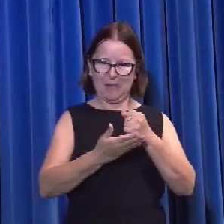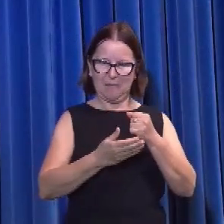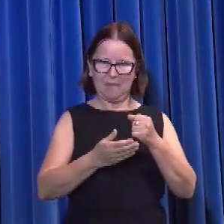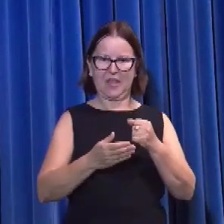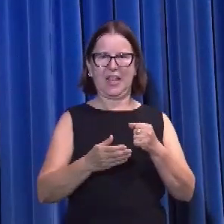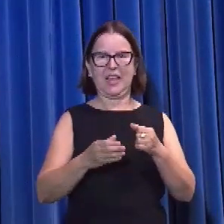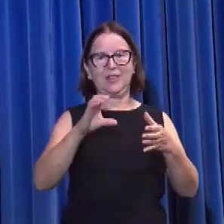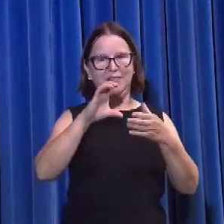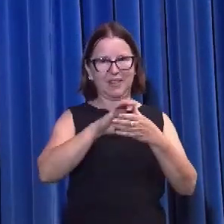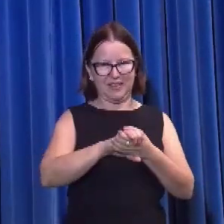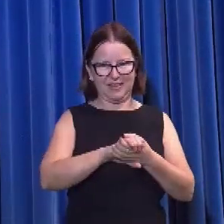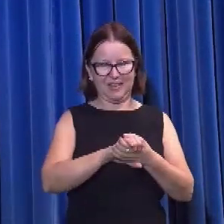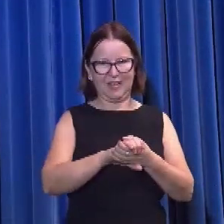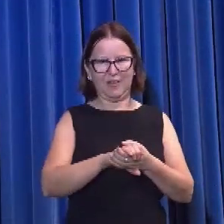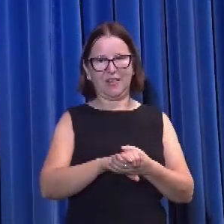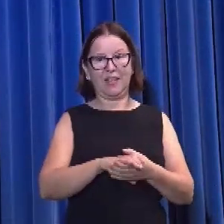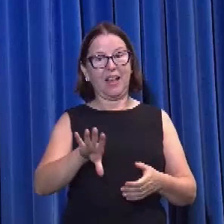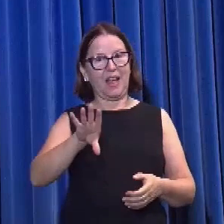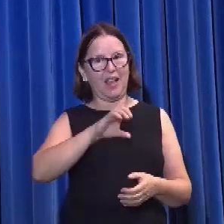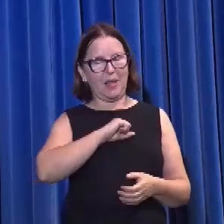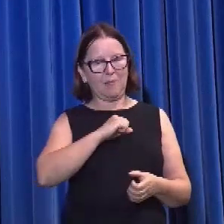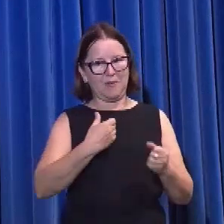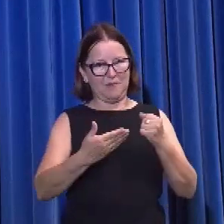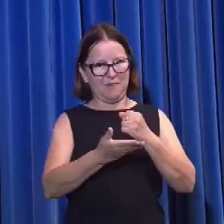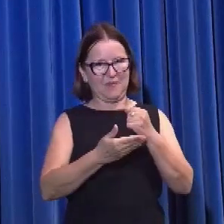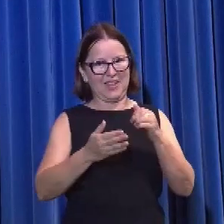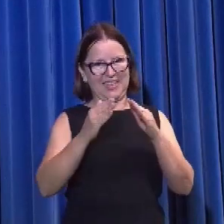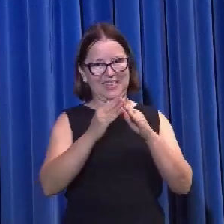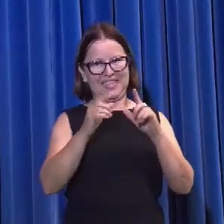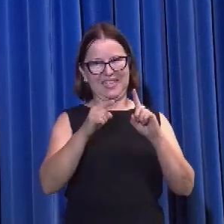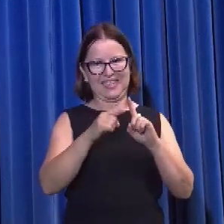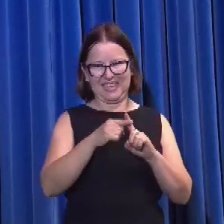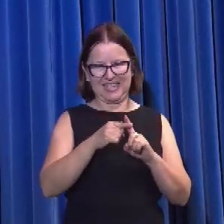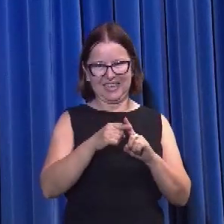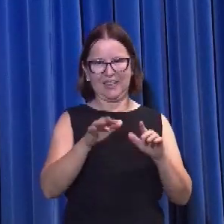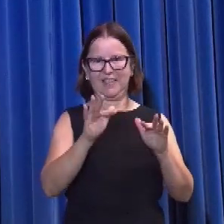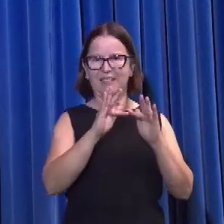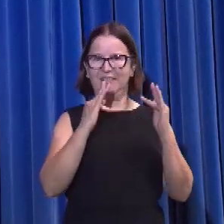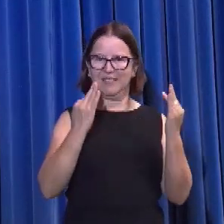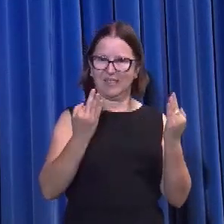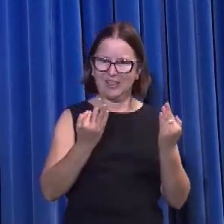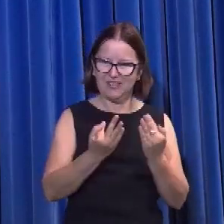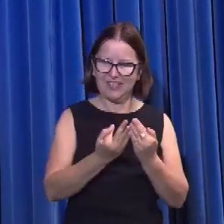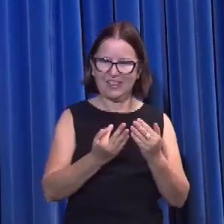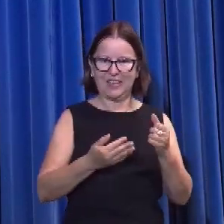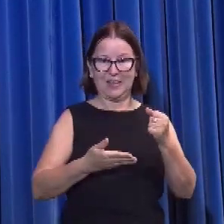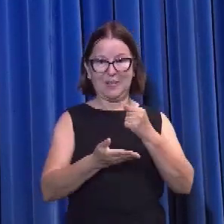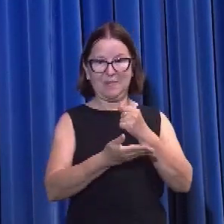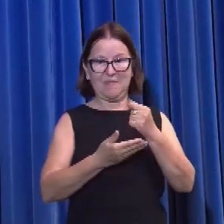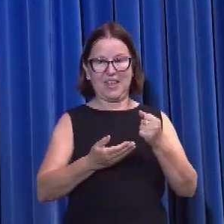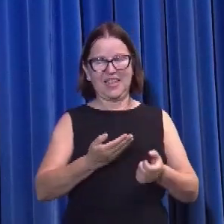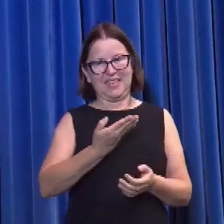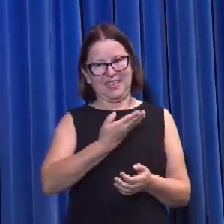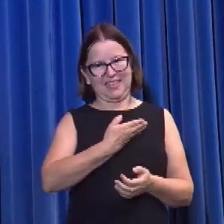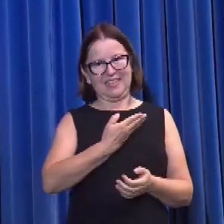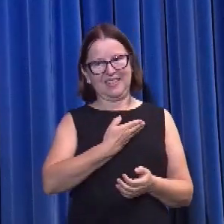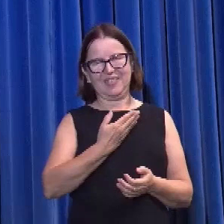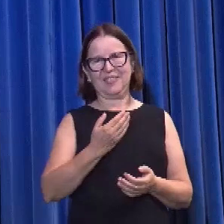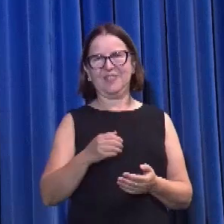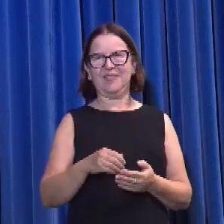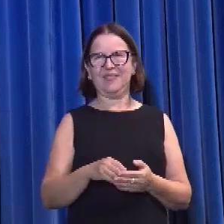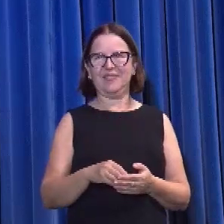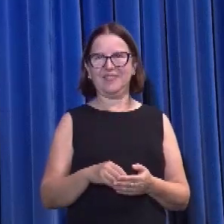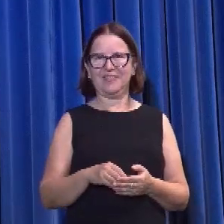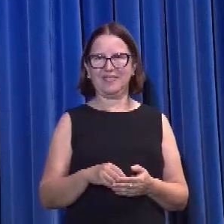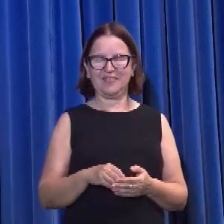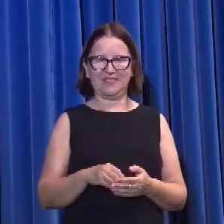lar cristão, o amor é a base da igreja, é a base das amizades.